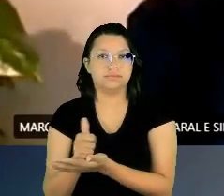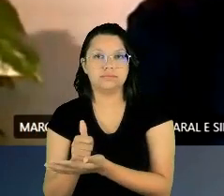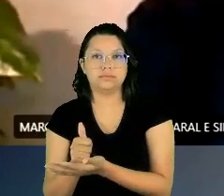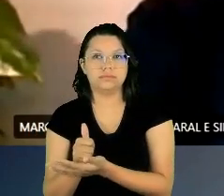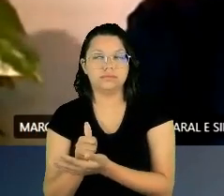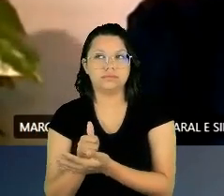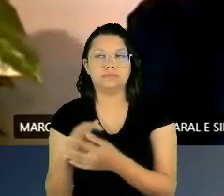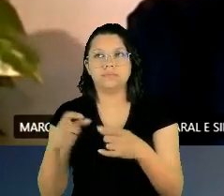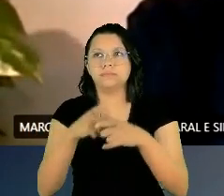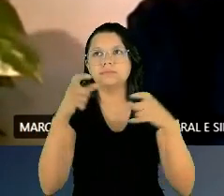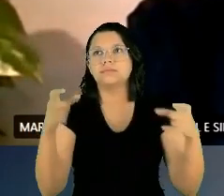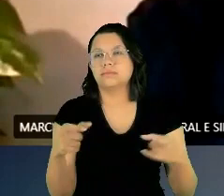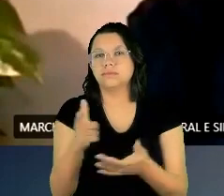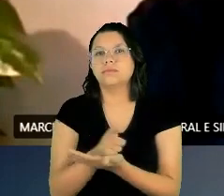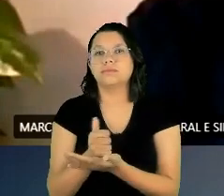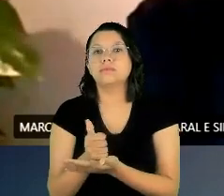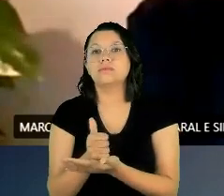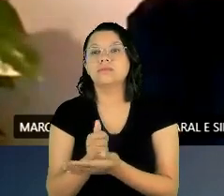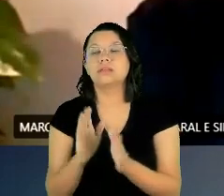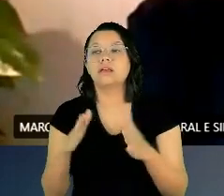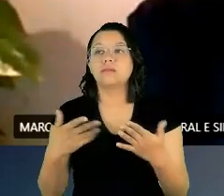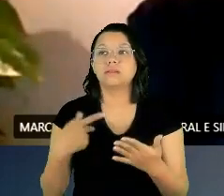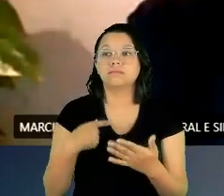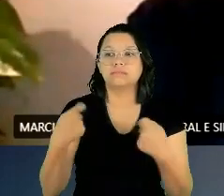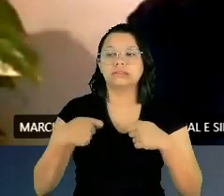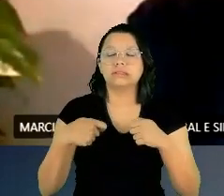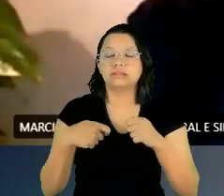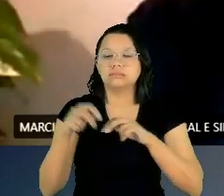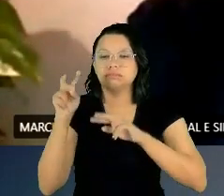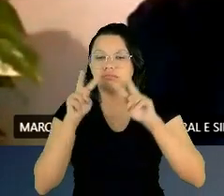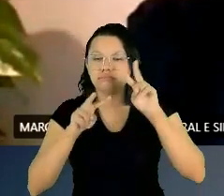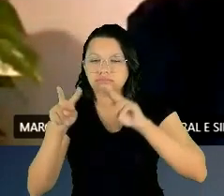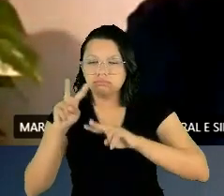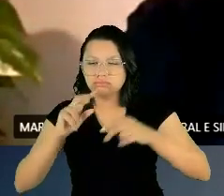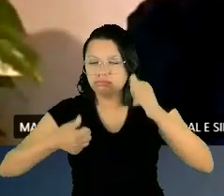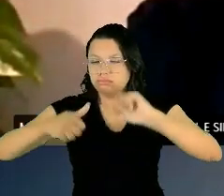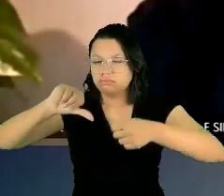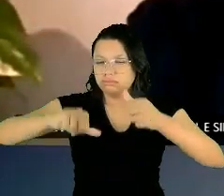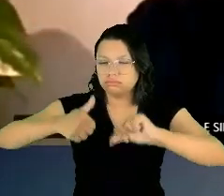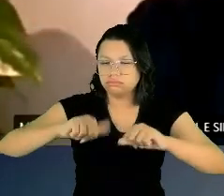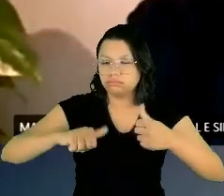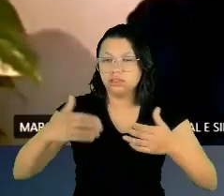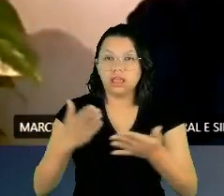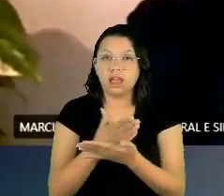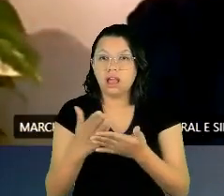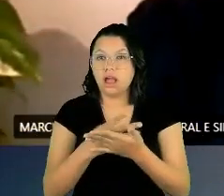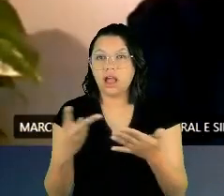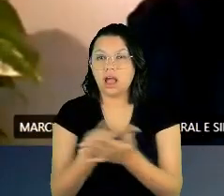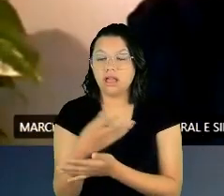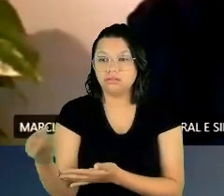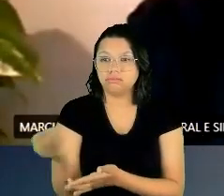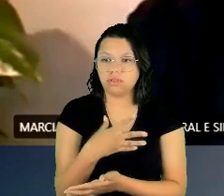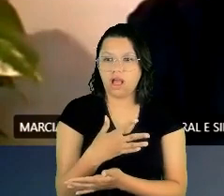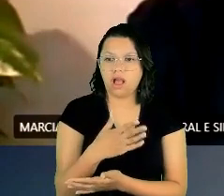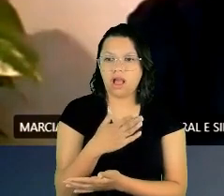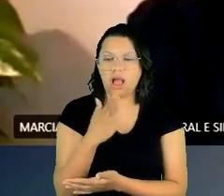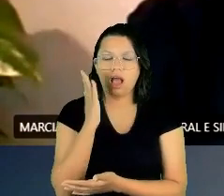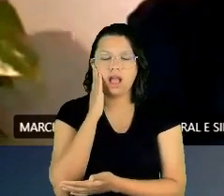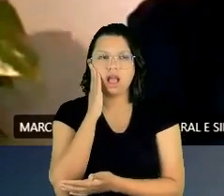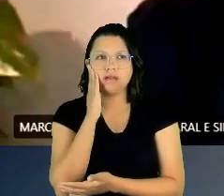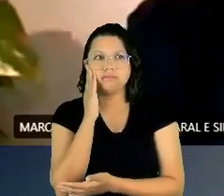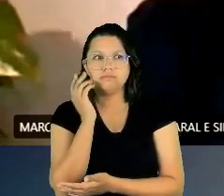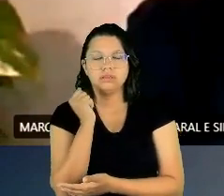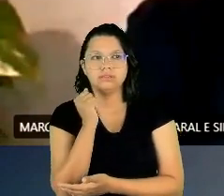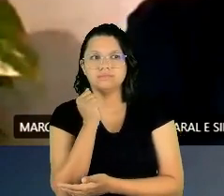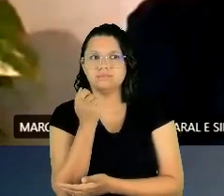automático quanto controlado. Geralmente, o controlado é quando eu preciso analisar, avaliar uma coisa inédita. Então, o sistema 1 fala, isso aqui eu